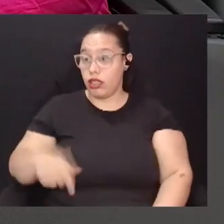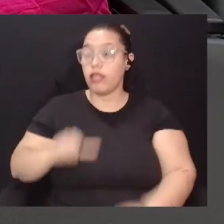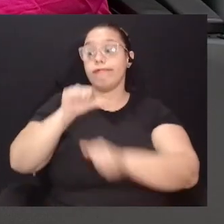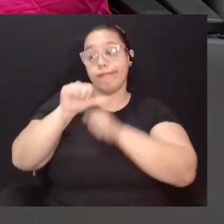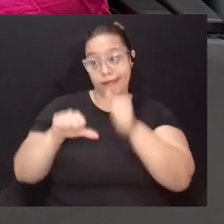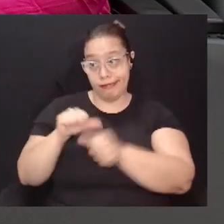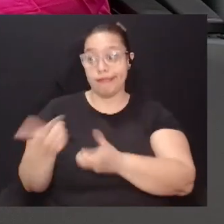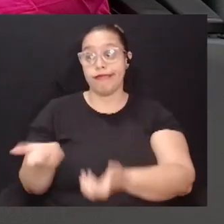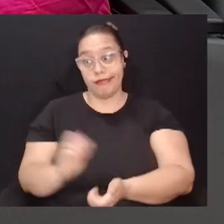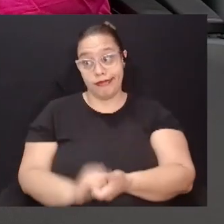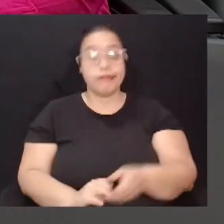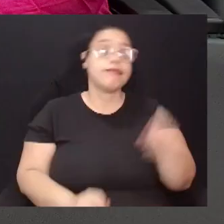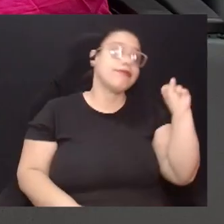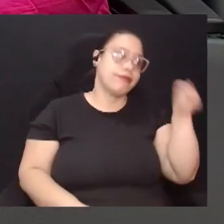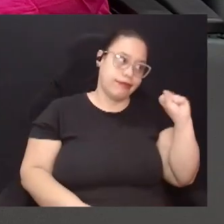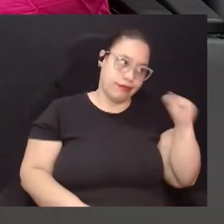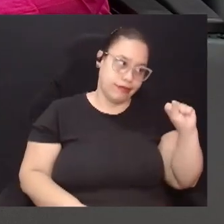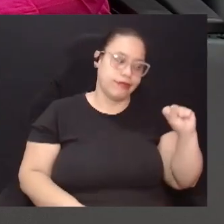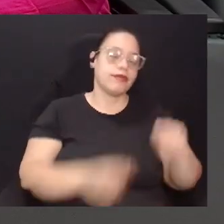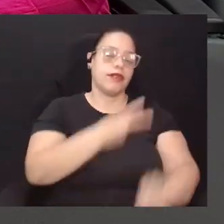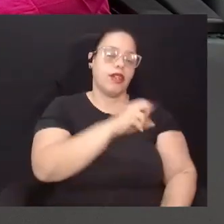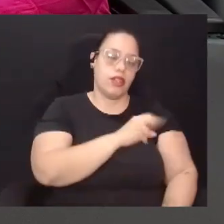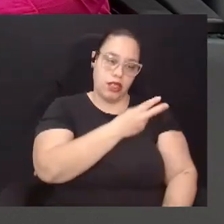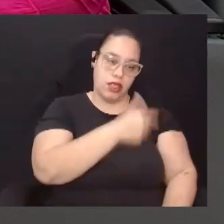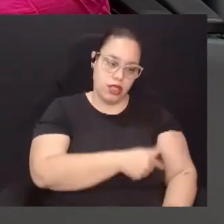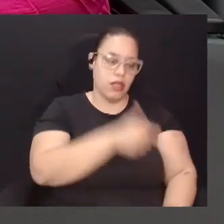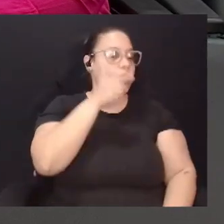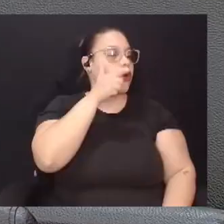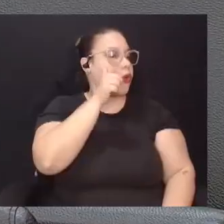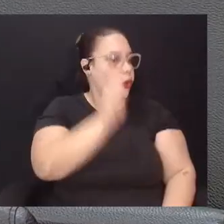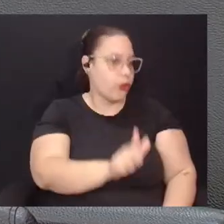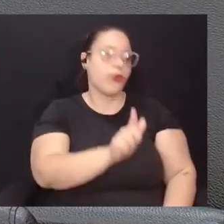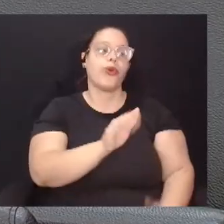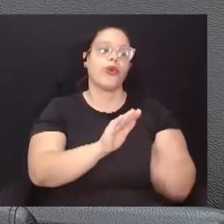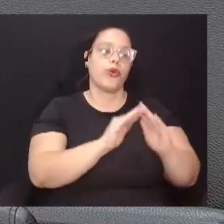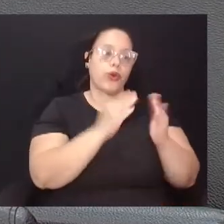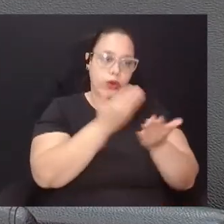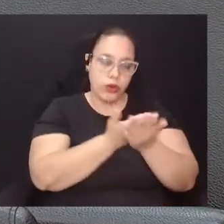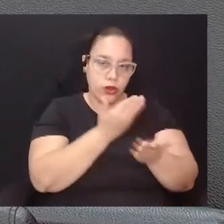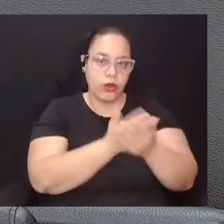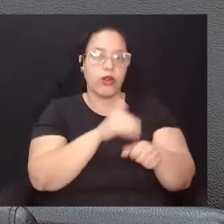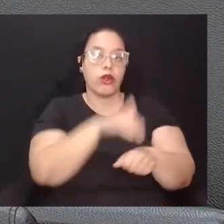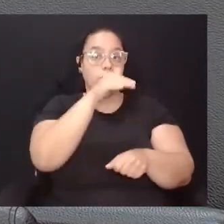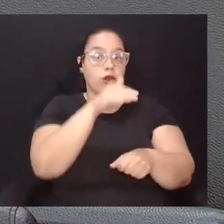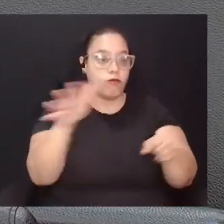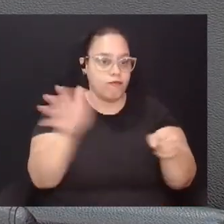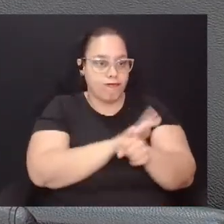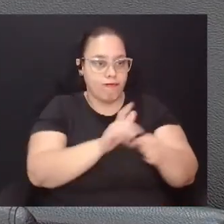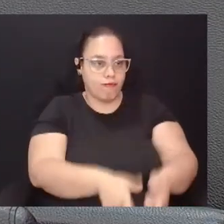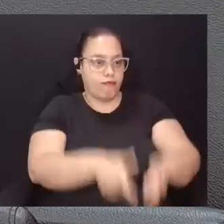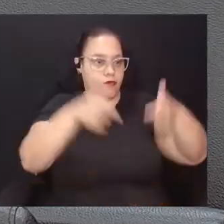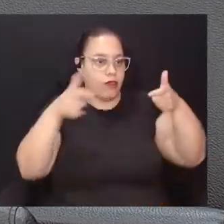já tem alguma mudança aí, né? Exatamente, para o Carnaval 2027 a gente conseguir ter as escolas de samba, mas ter mais gente